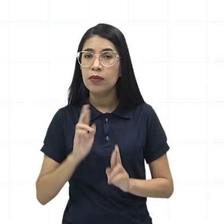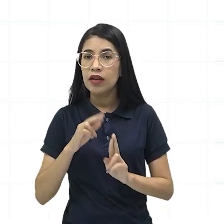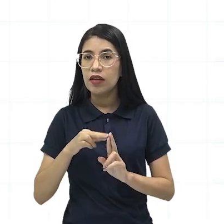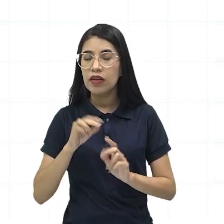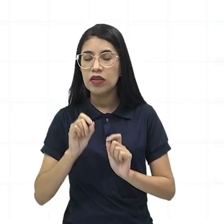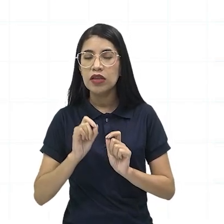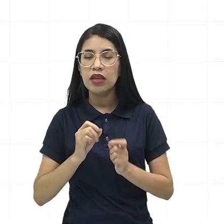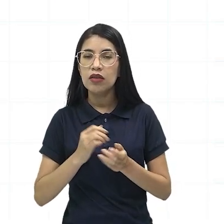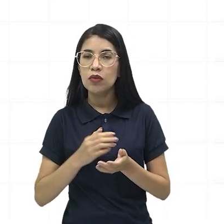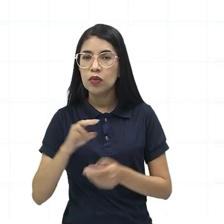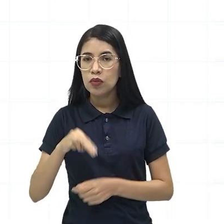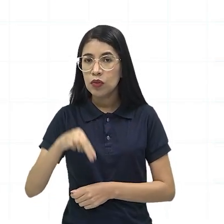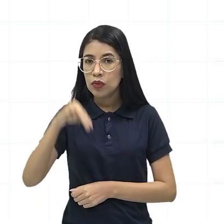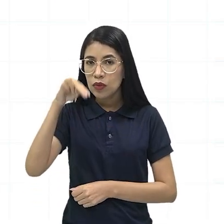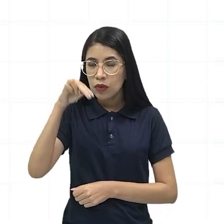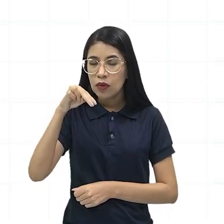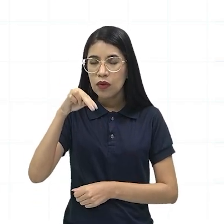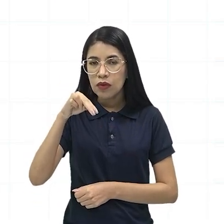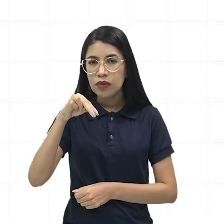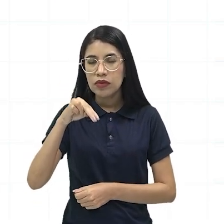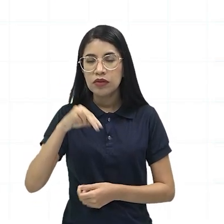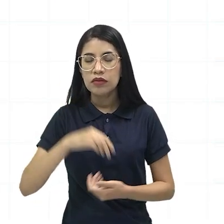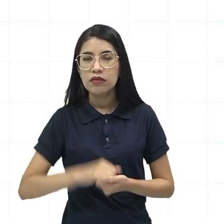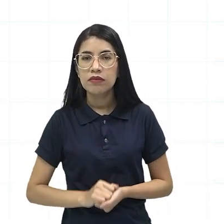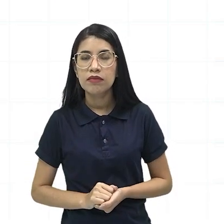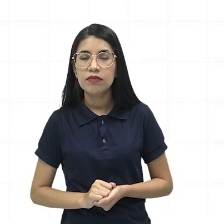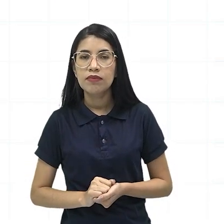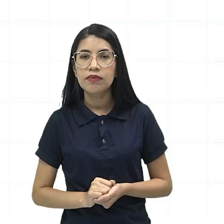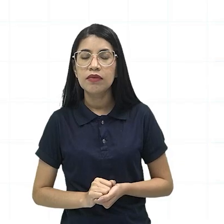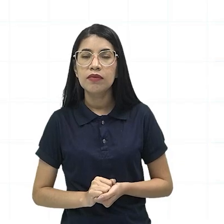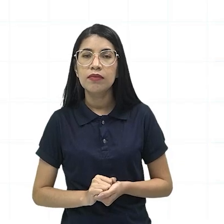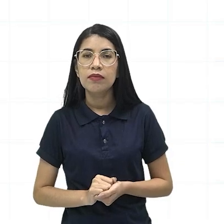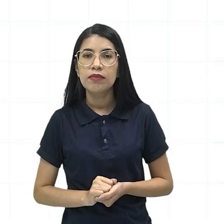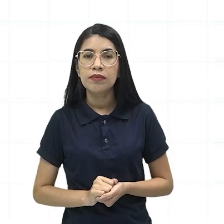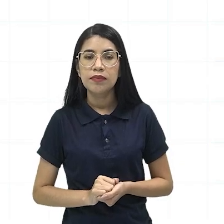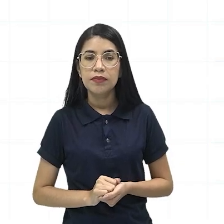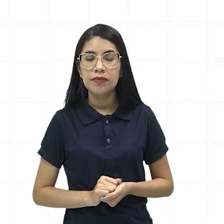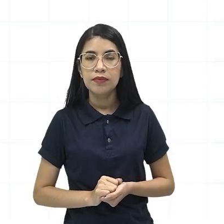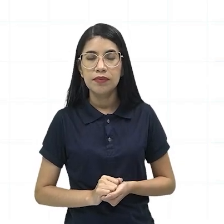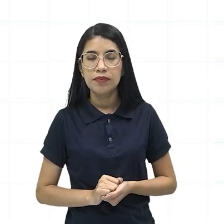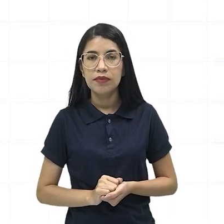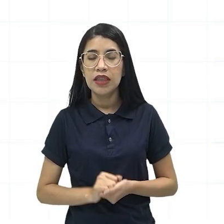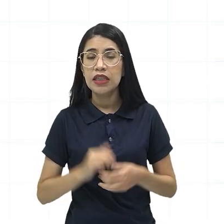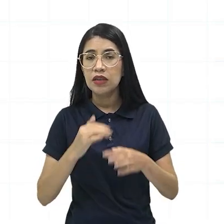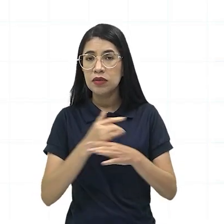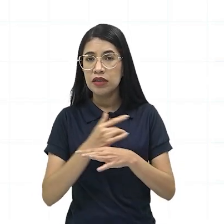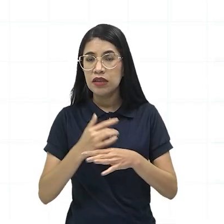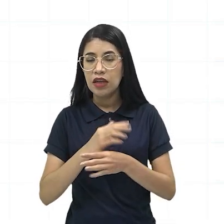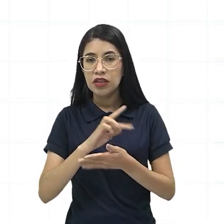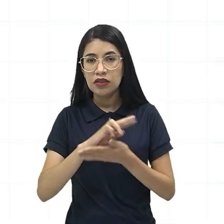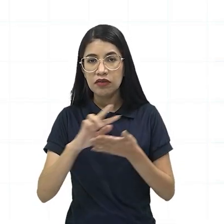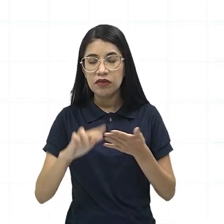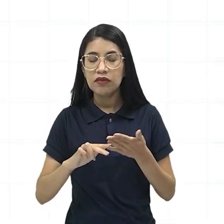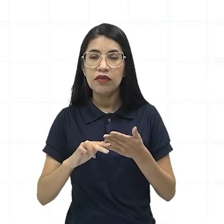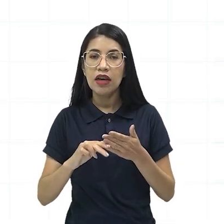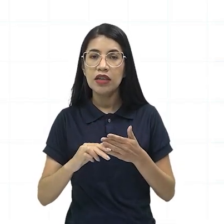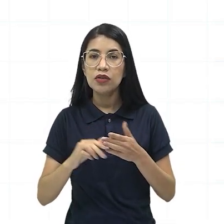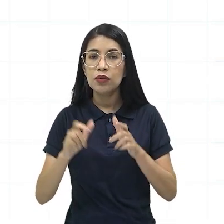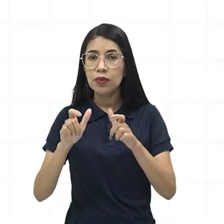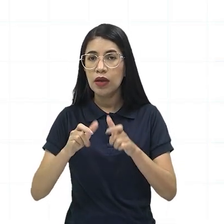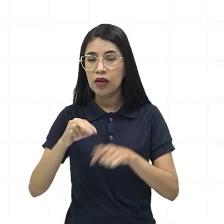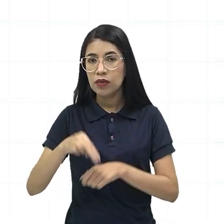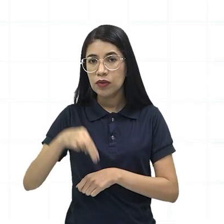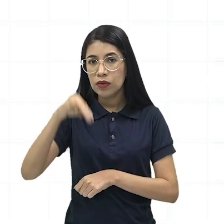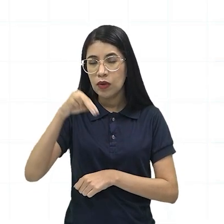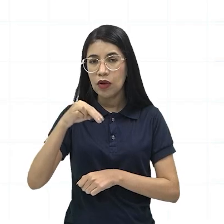ali no início, do norte, do meio norte, províncias do norte grande, e os chilenos chamam de Norte Chico.